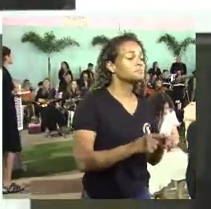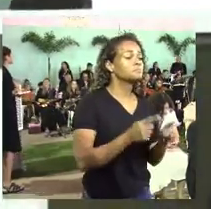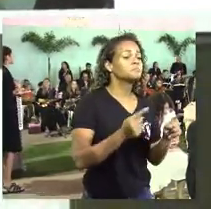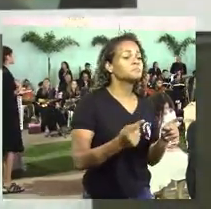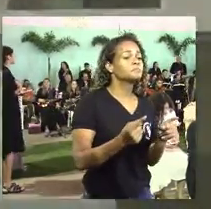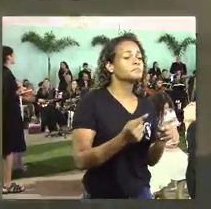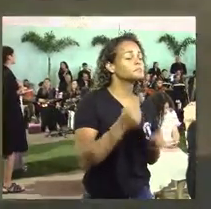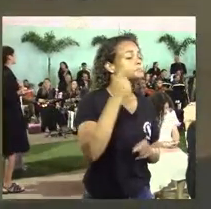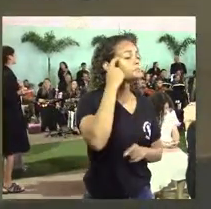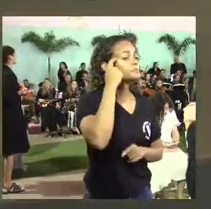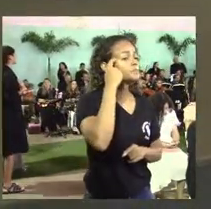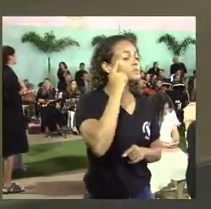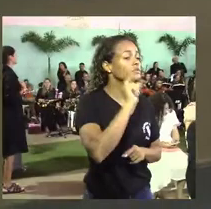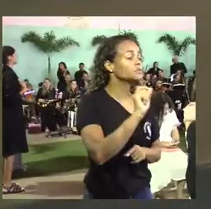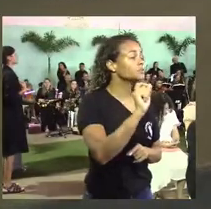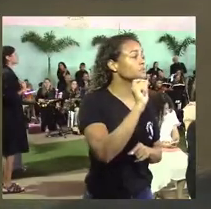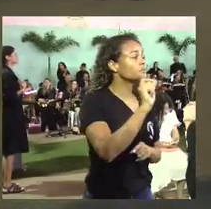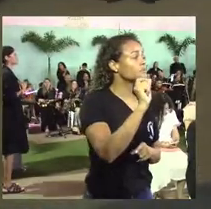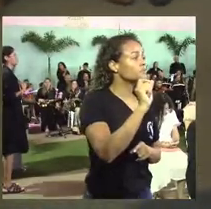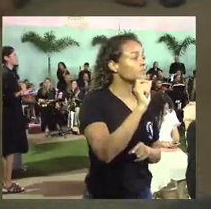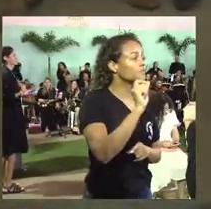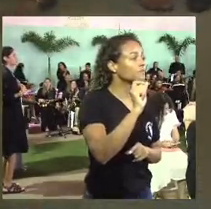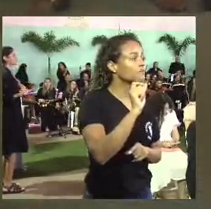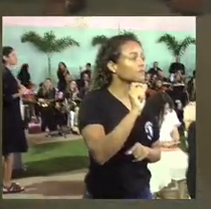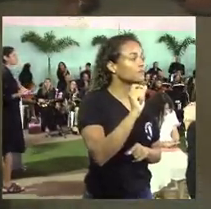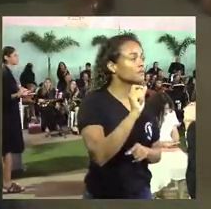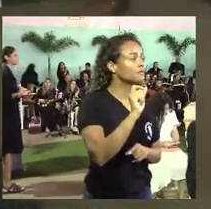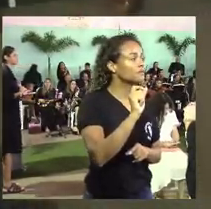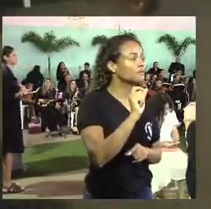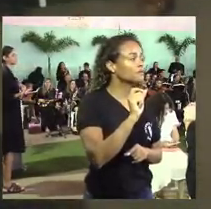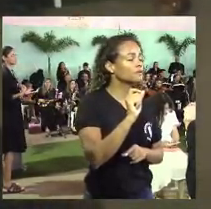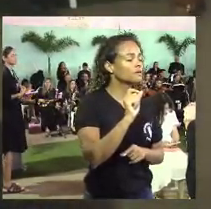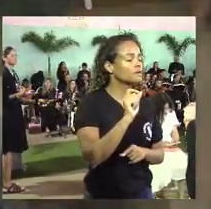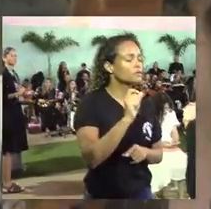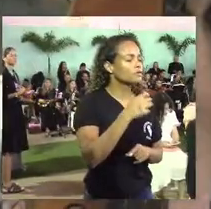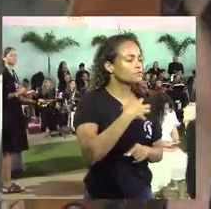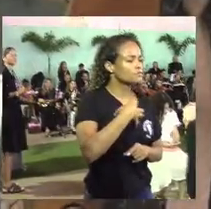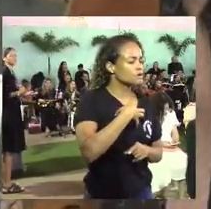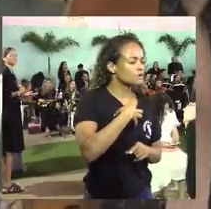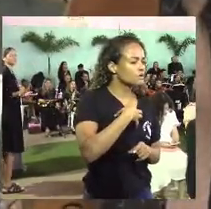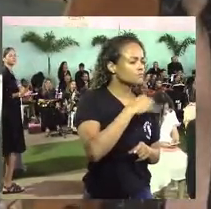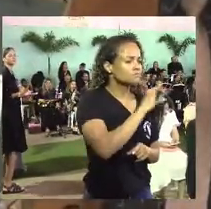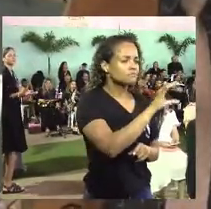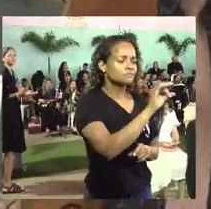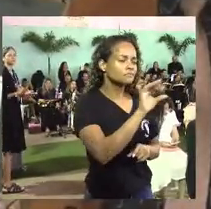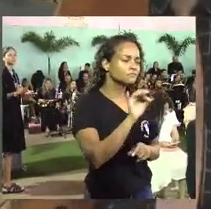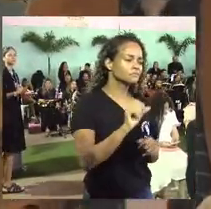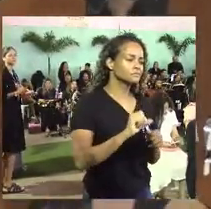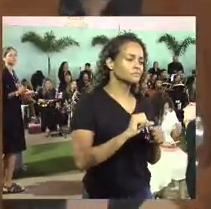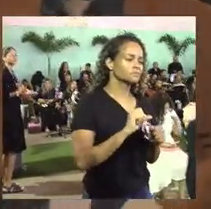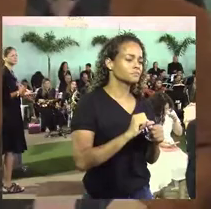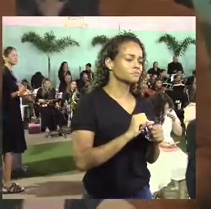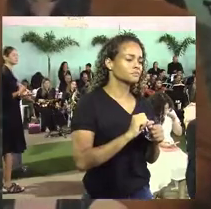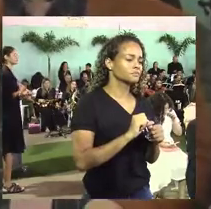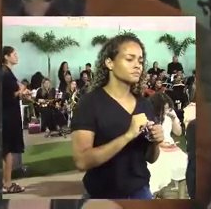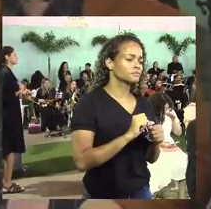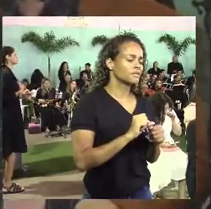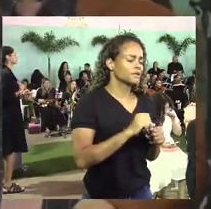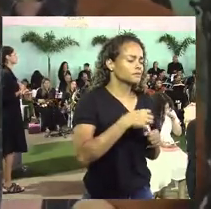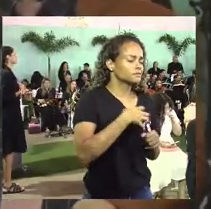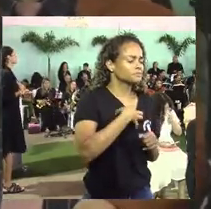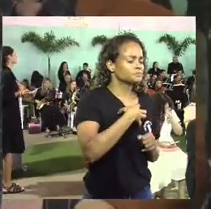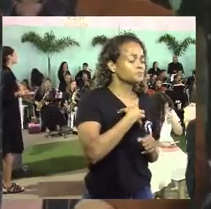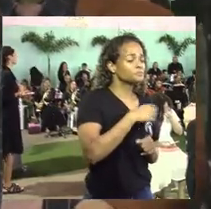eu pensar escuta que o modo de agir e